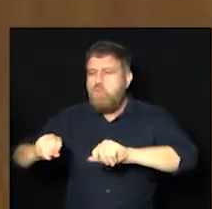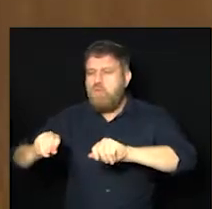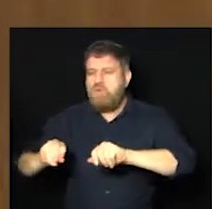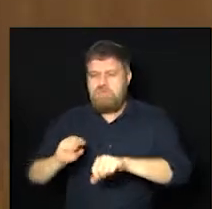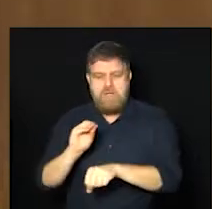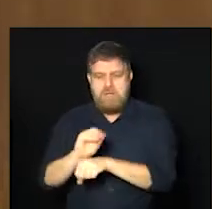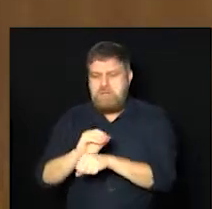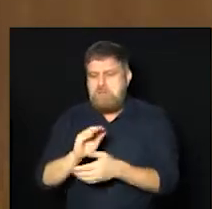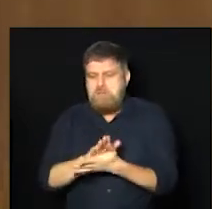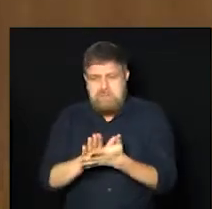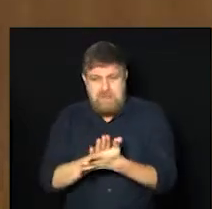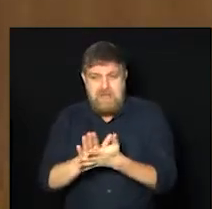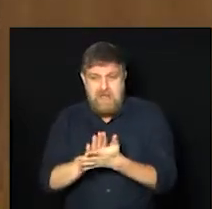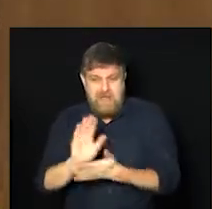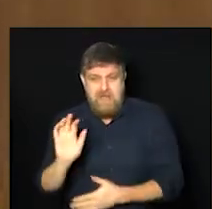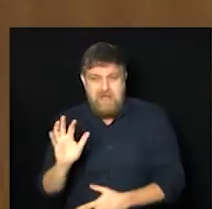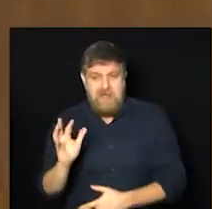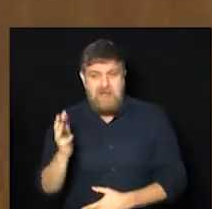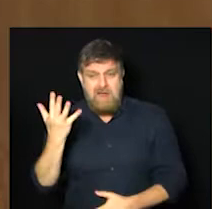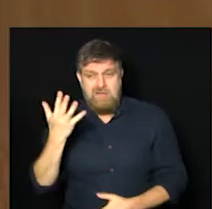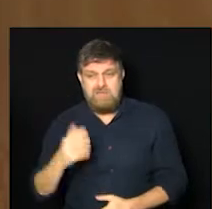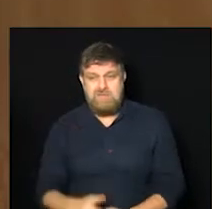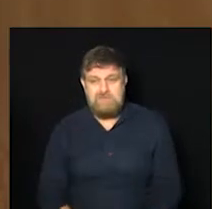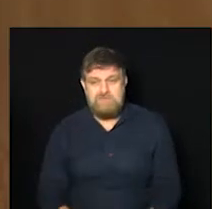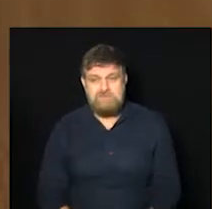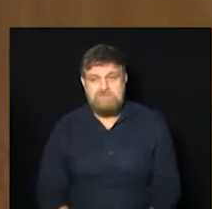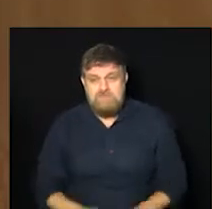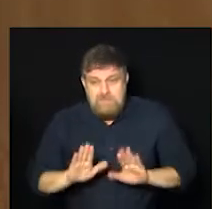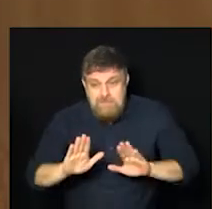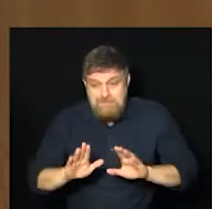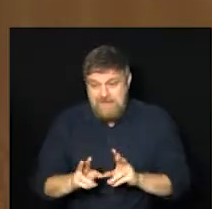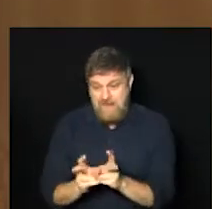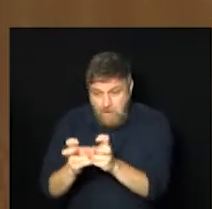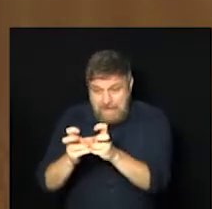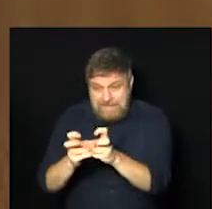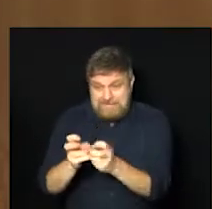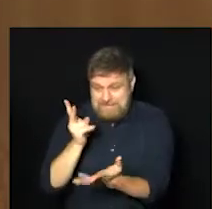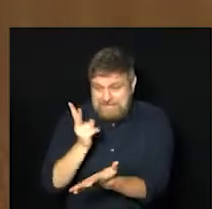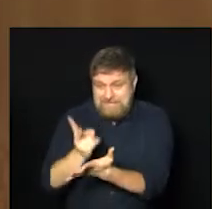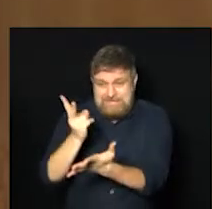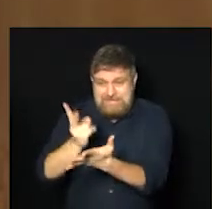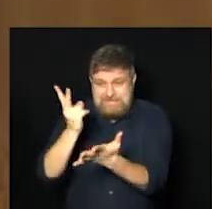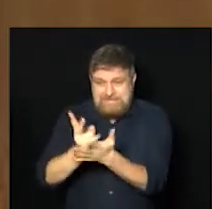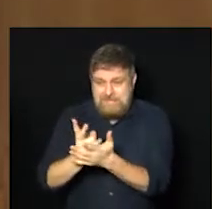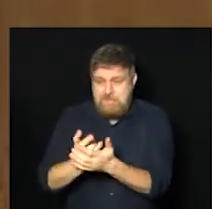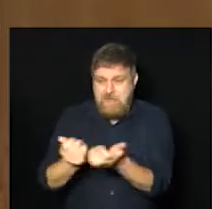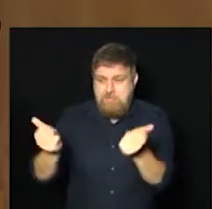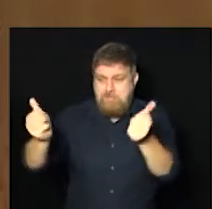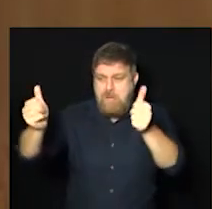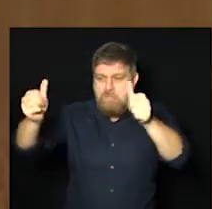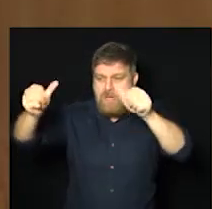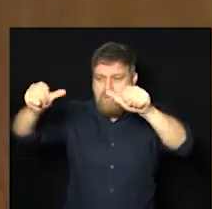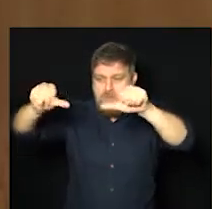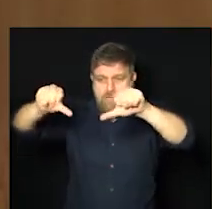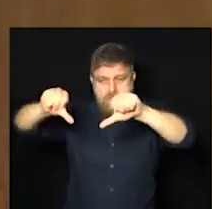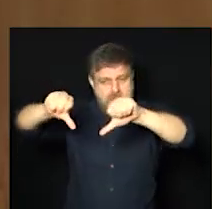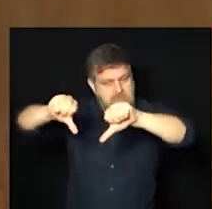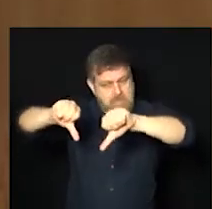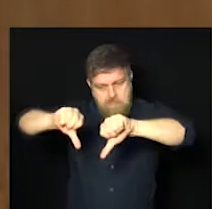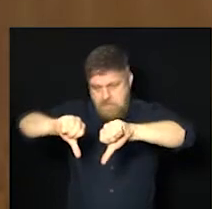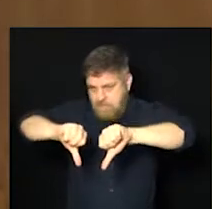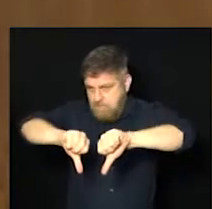tratamento, como essa infecção do coronavírus. No câncer, não, ela ela é seguida, ela vai